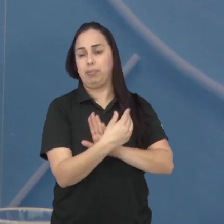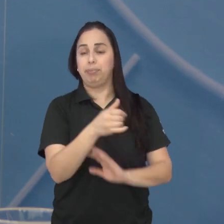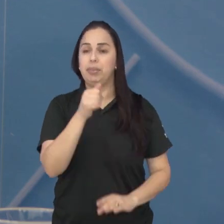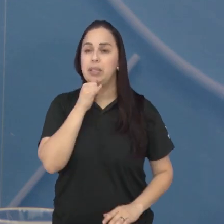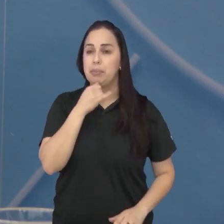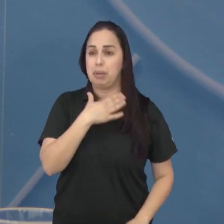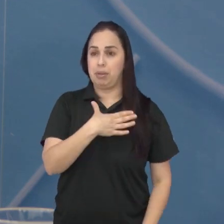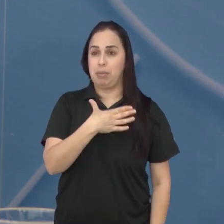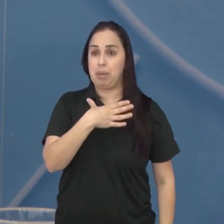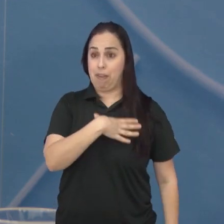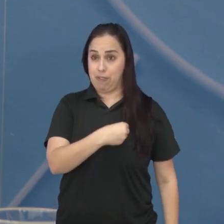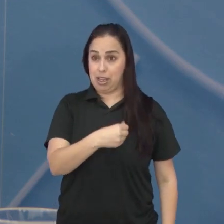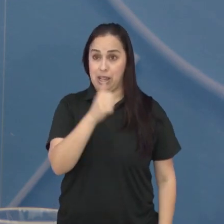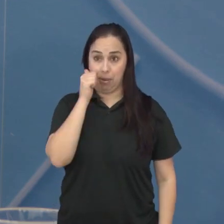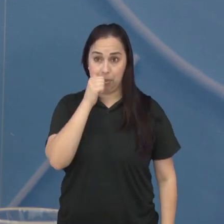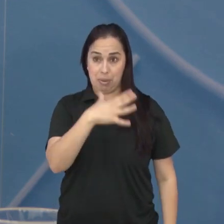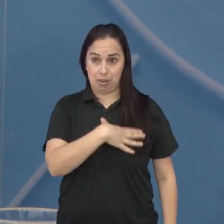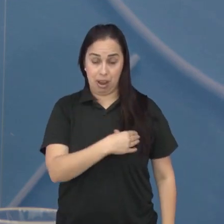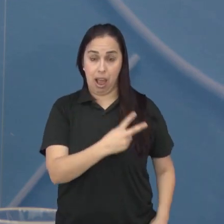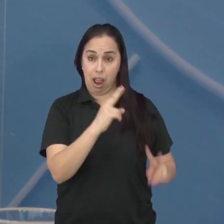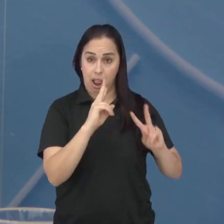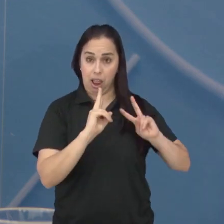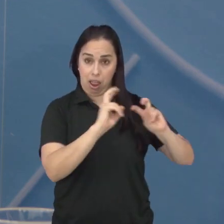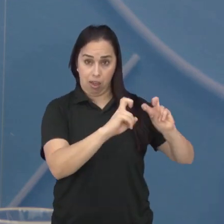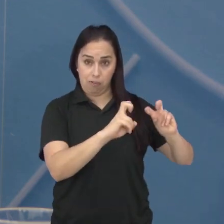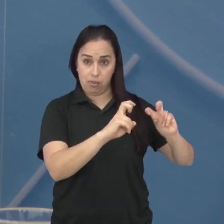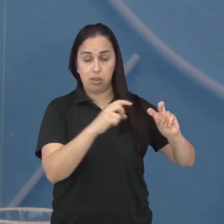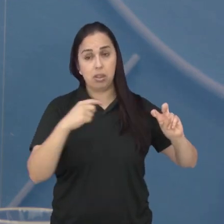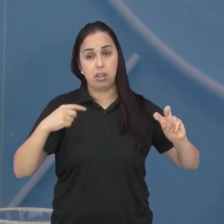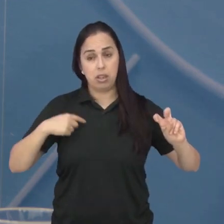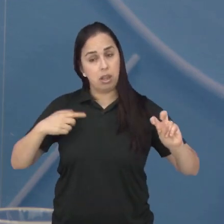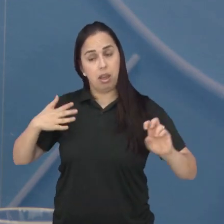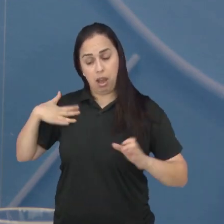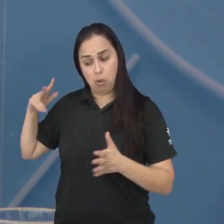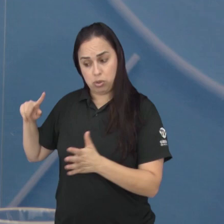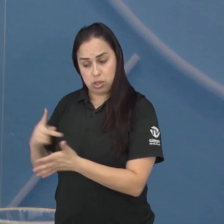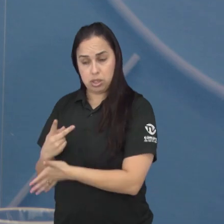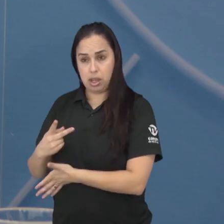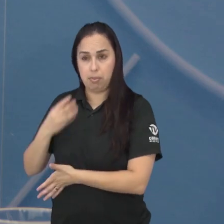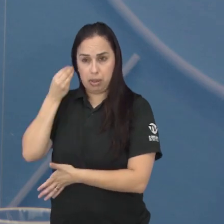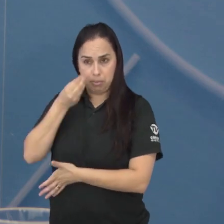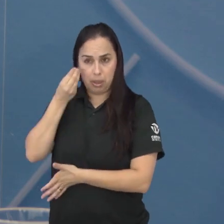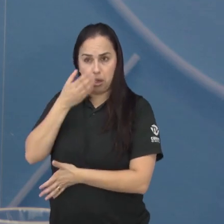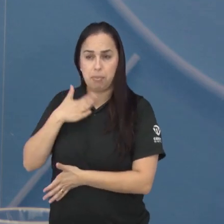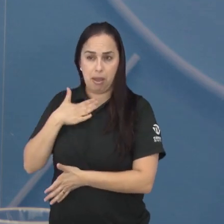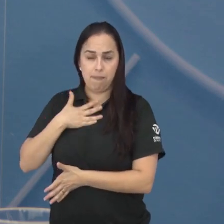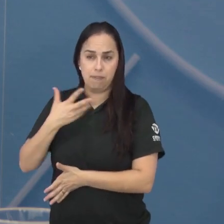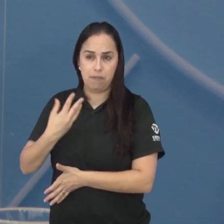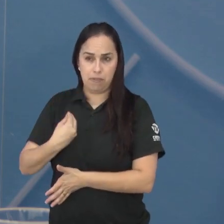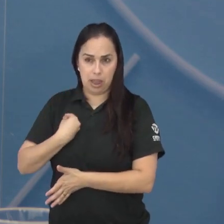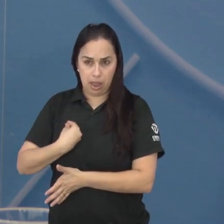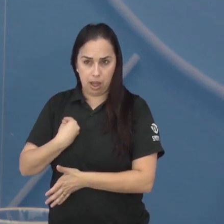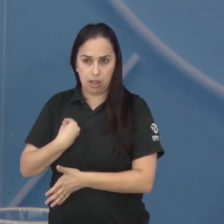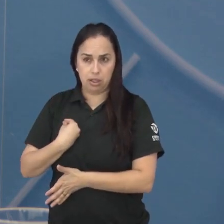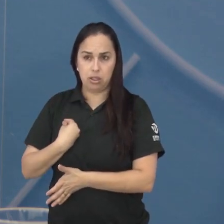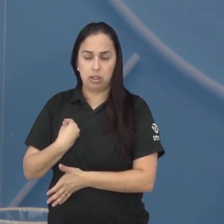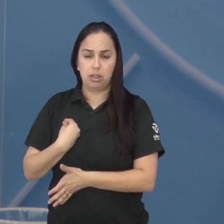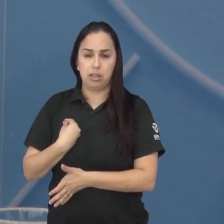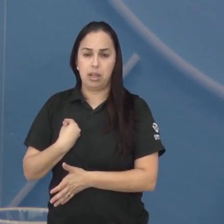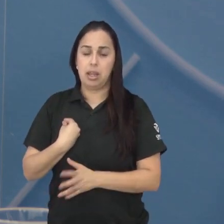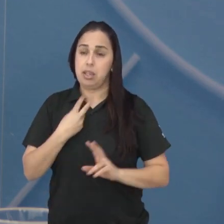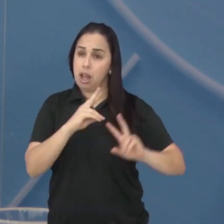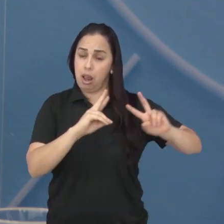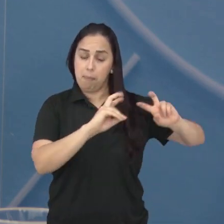a minha filha, ela viu eu passar por algumas situações que ela não precisava ter visto, né? Eu contei aqui uma peça pessoal minha